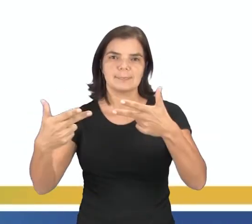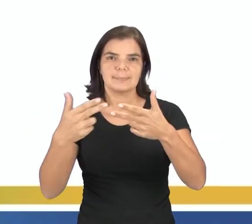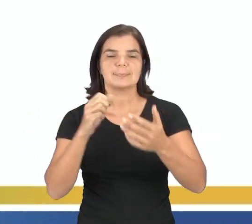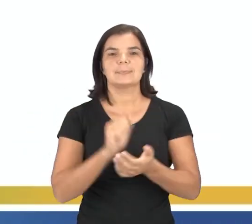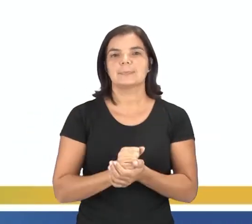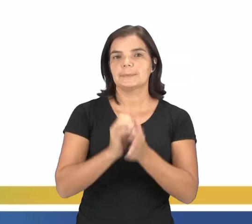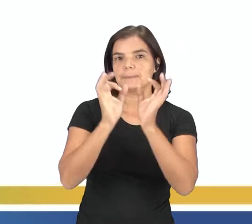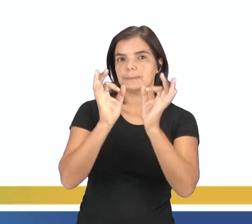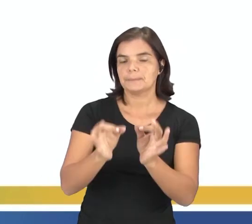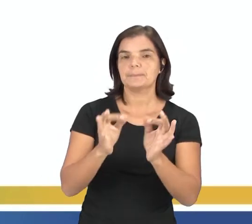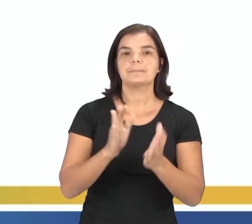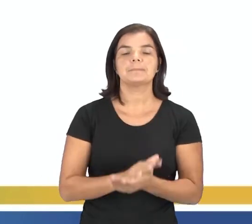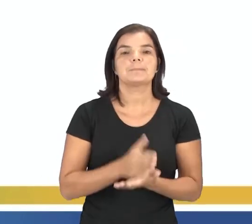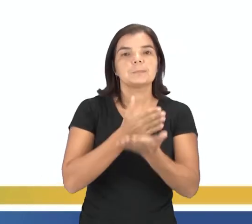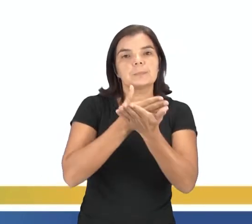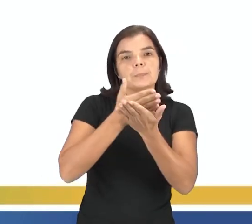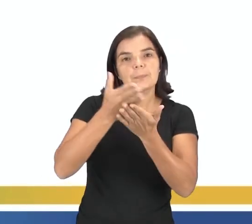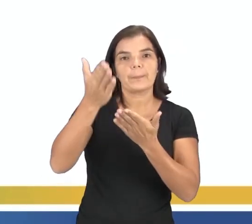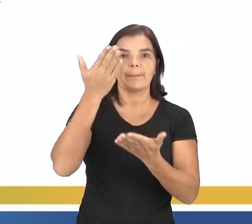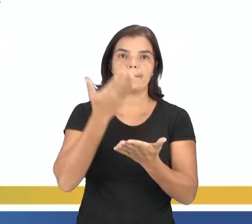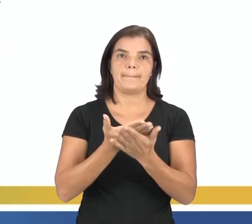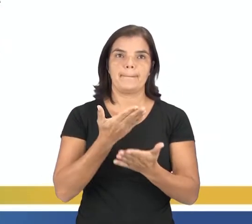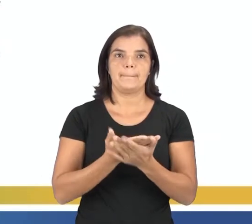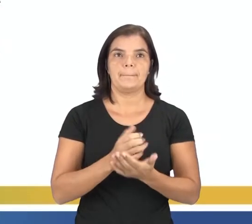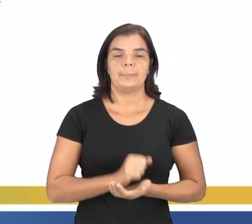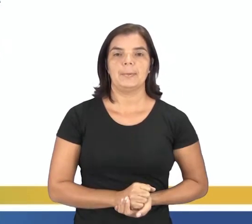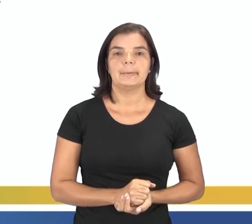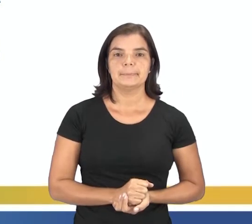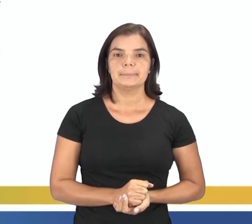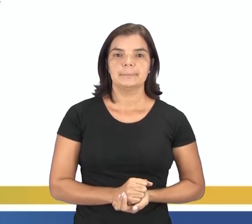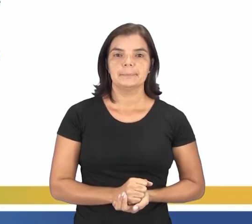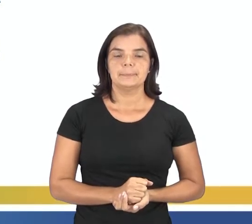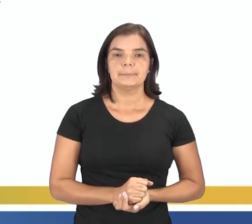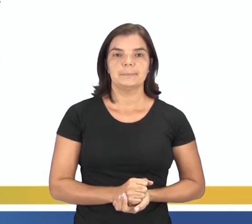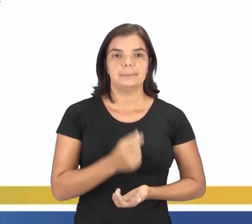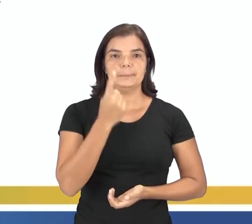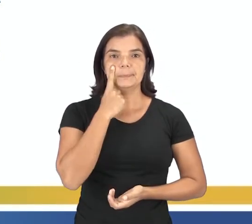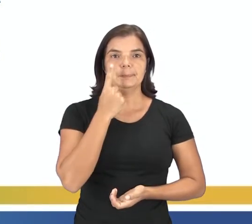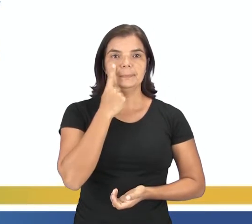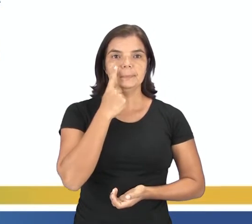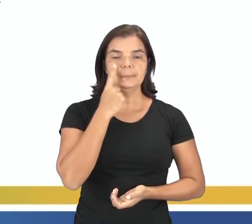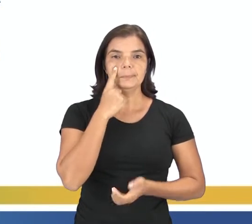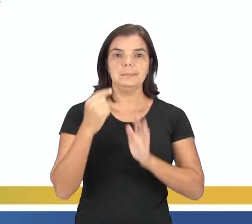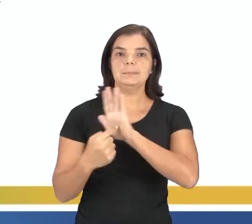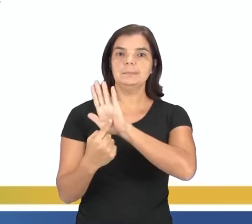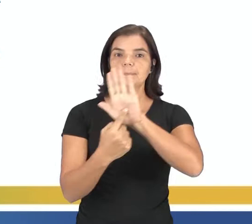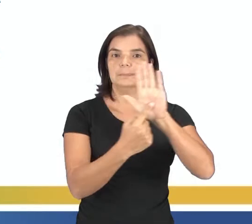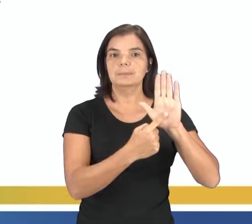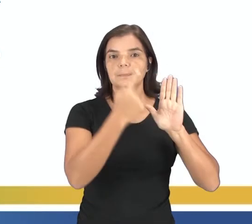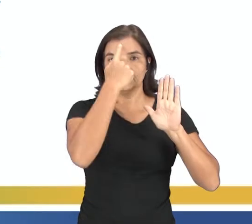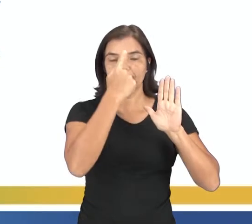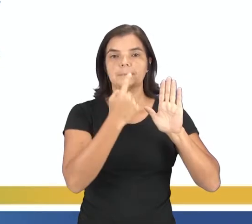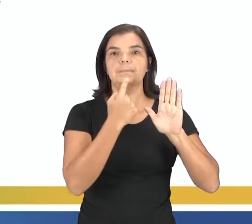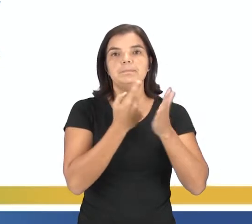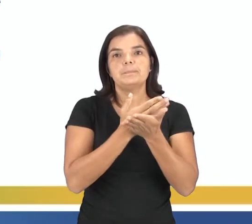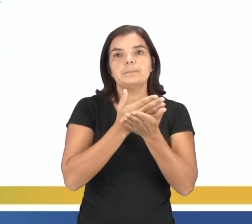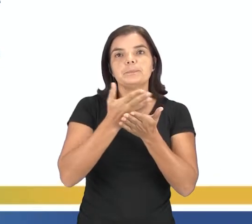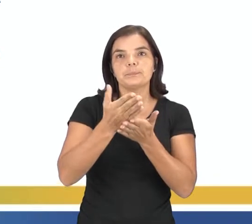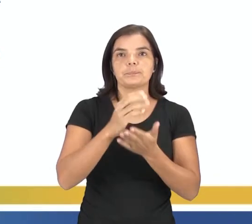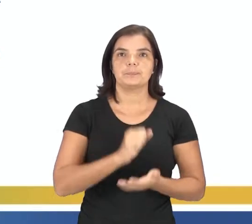certo? Então vamos dar início então à nossa aula, ok? Confira comigo aí na imagem então, para a gente dar